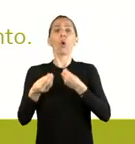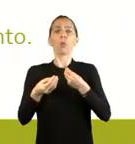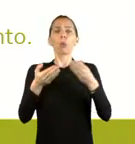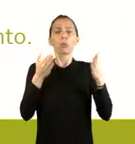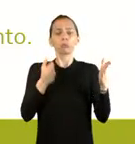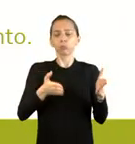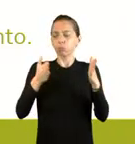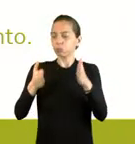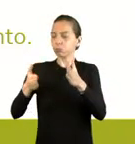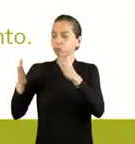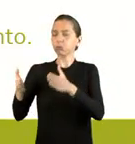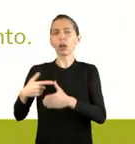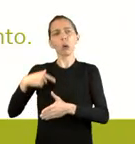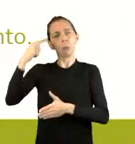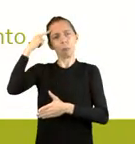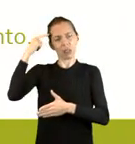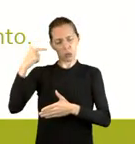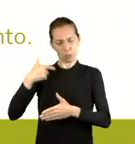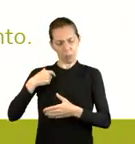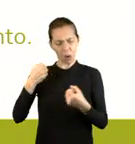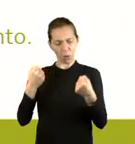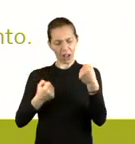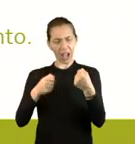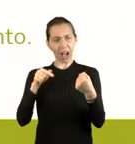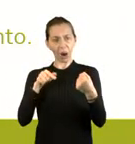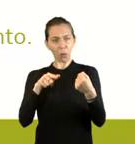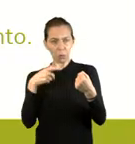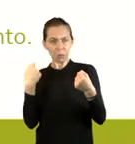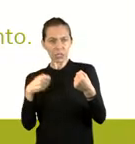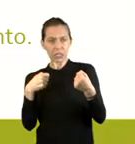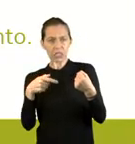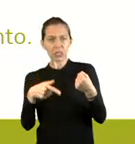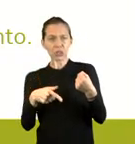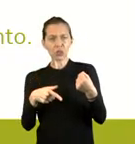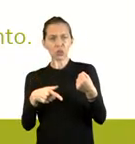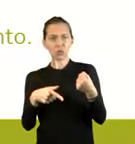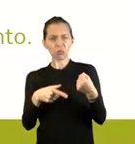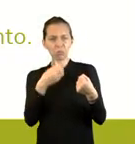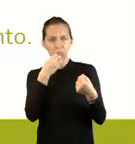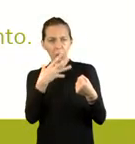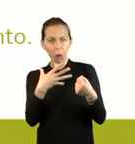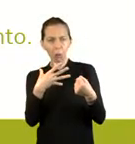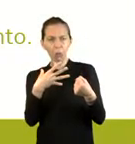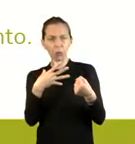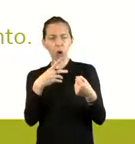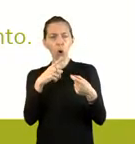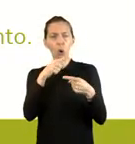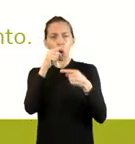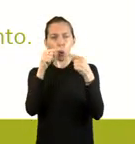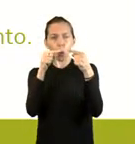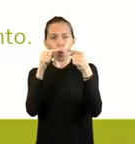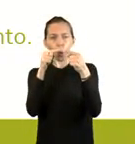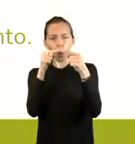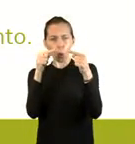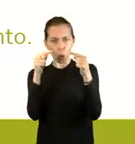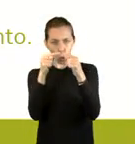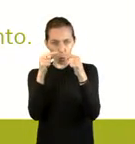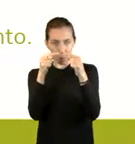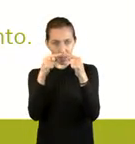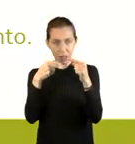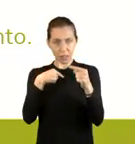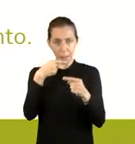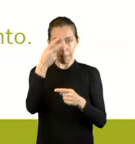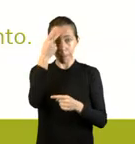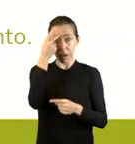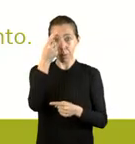repense, esse carro que eu tenho é condizente com o meu padrão de vida? Eu quero